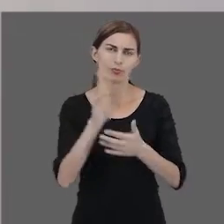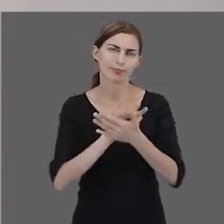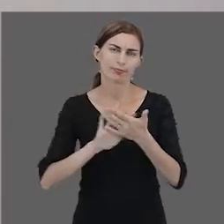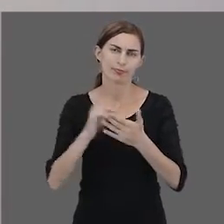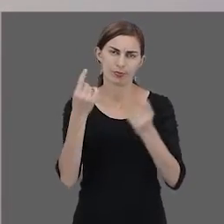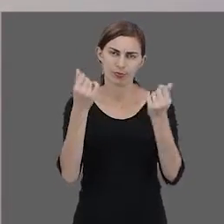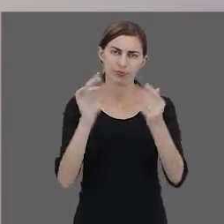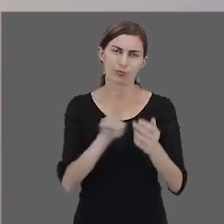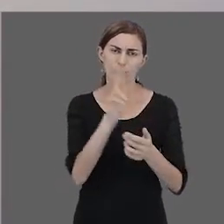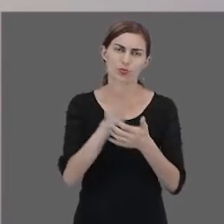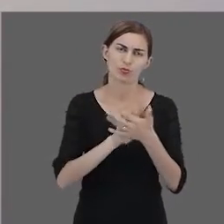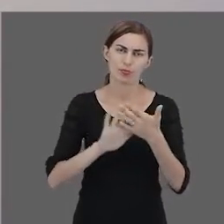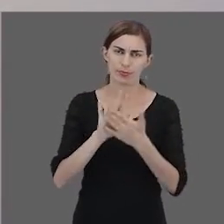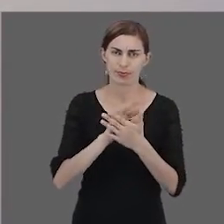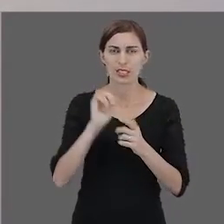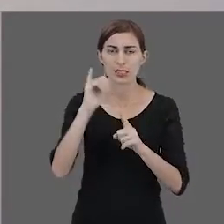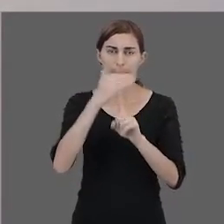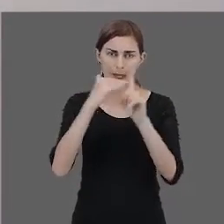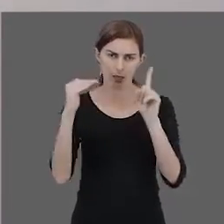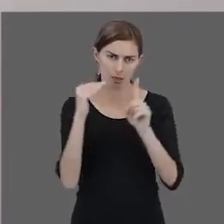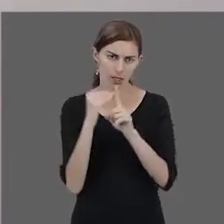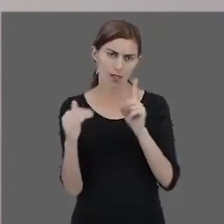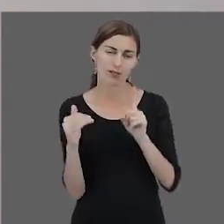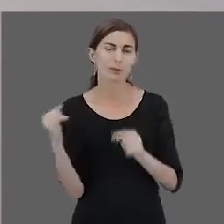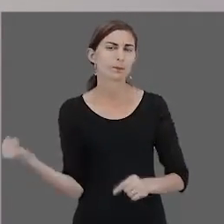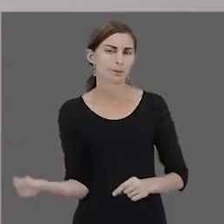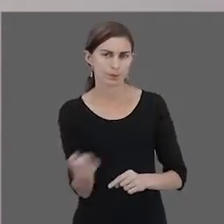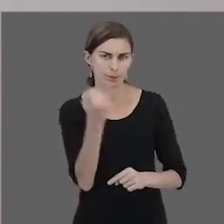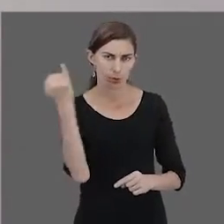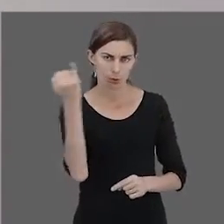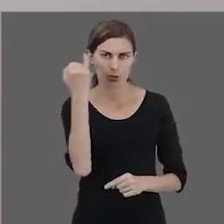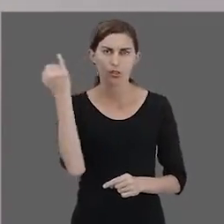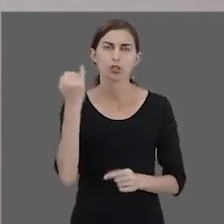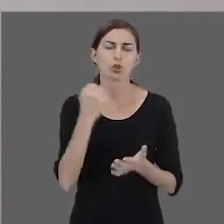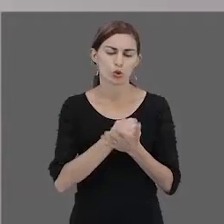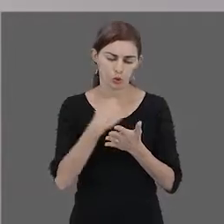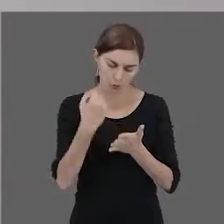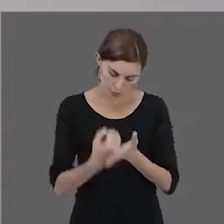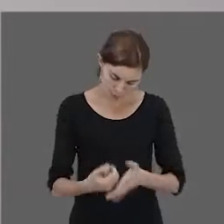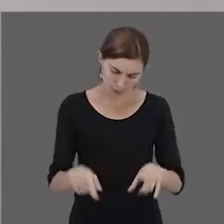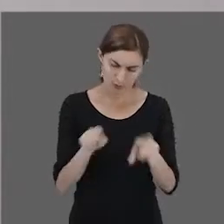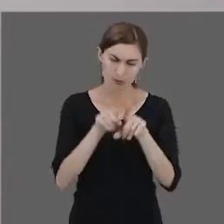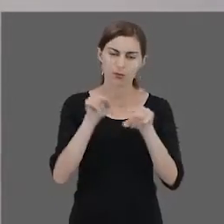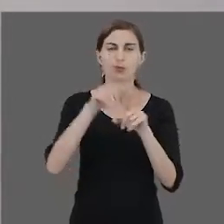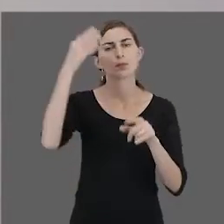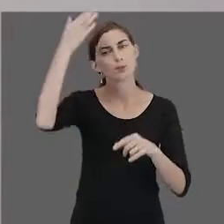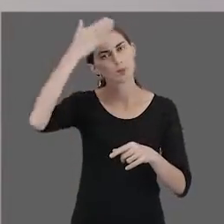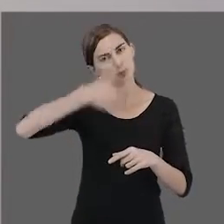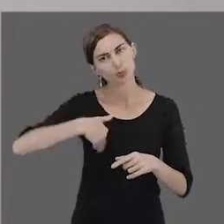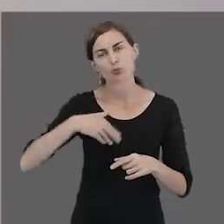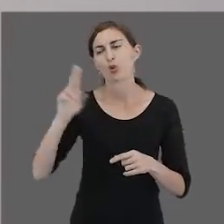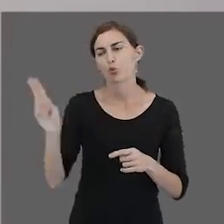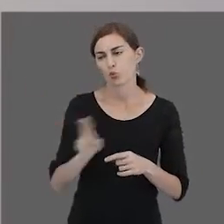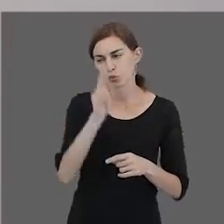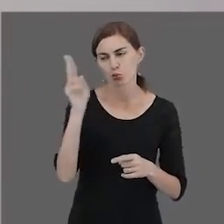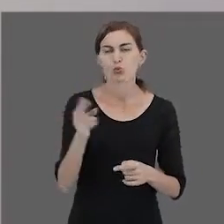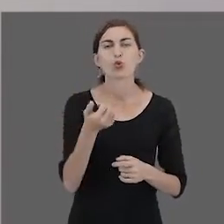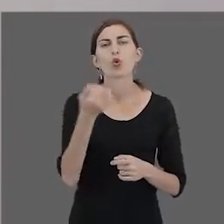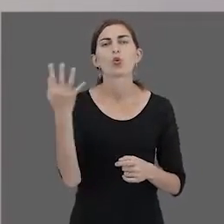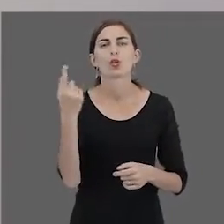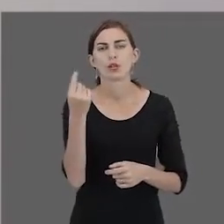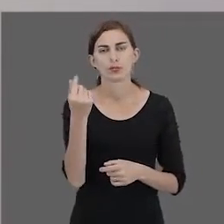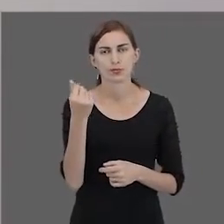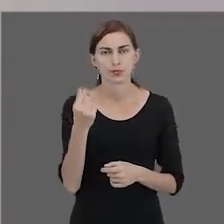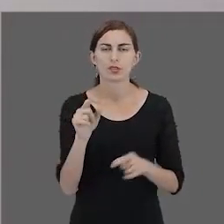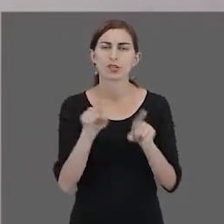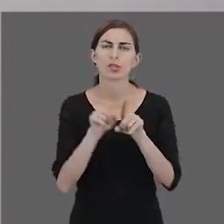Se for parcial, é importante que tenha os documentos comprobatórios do que foi executado e